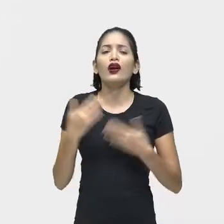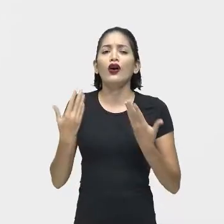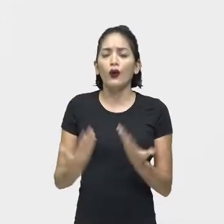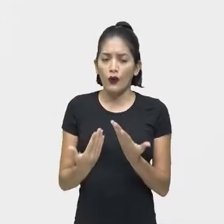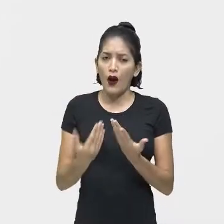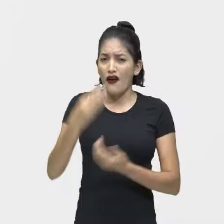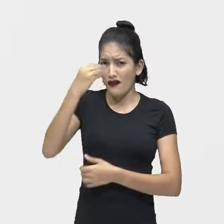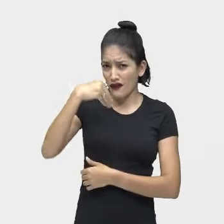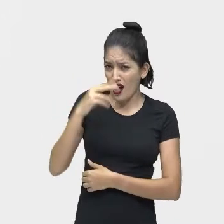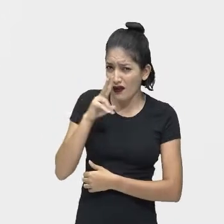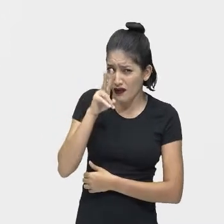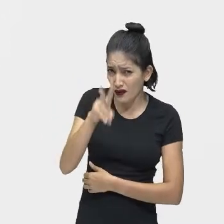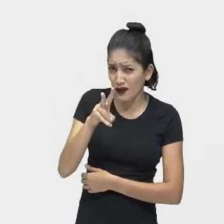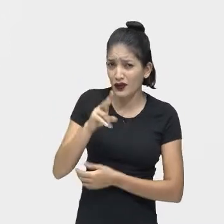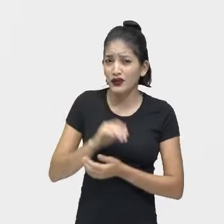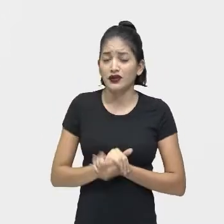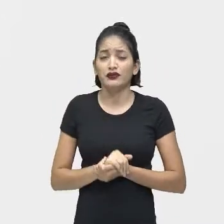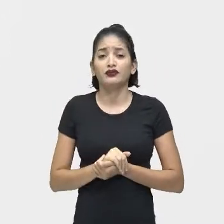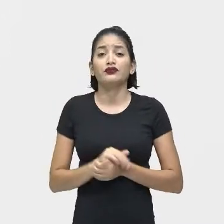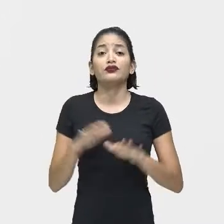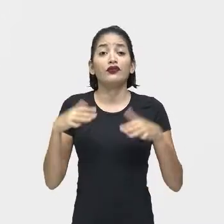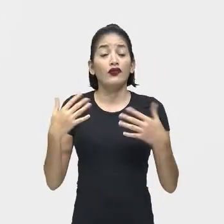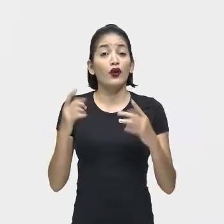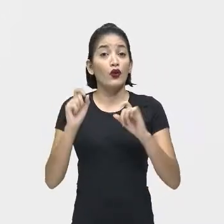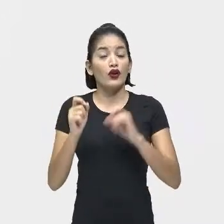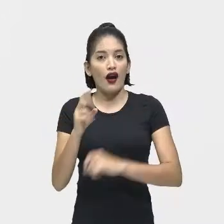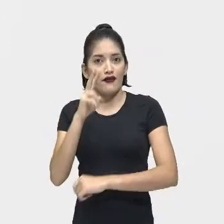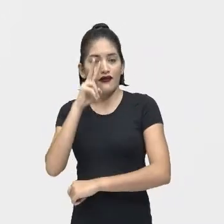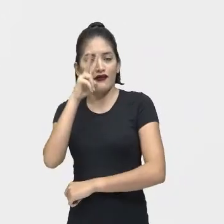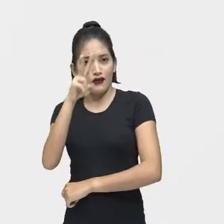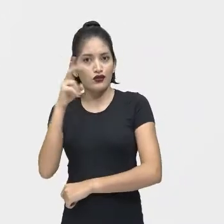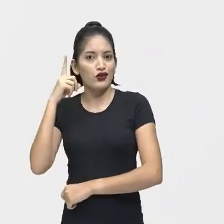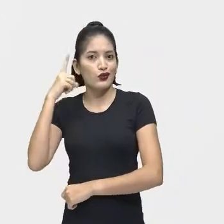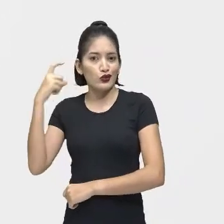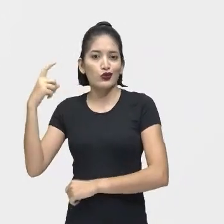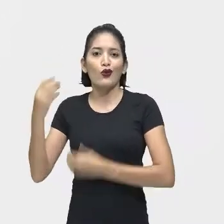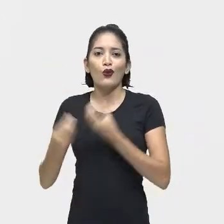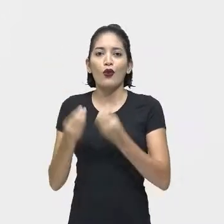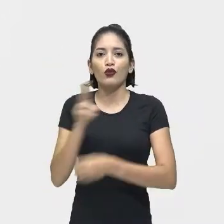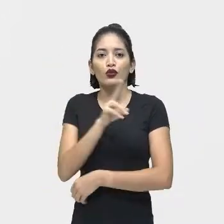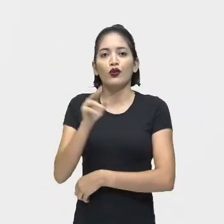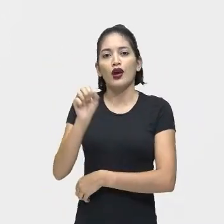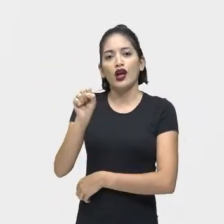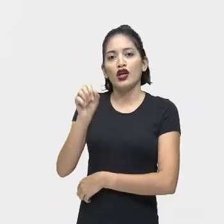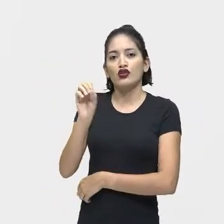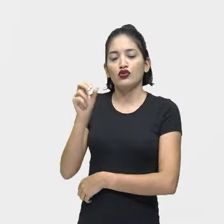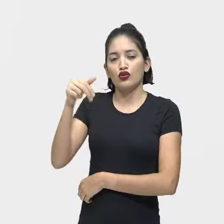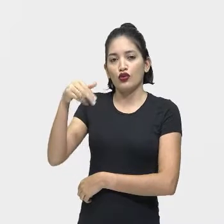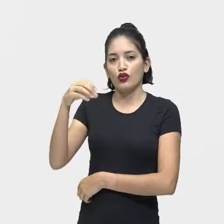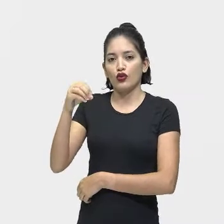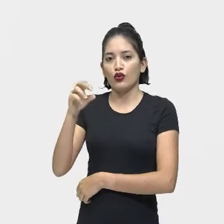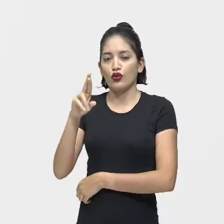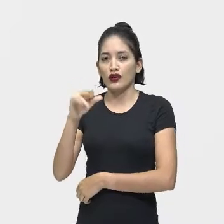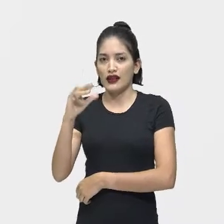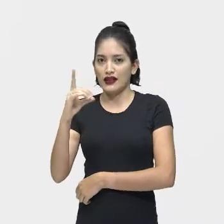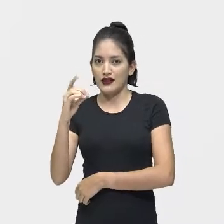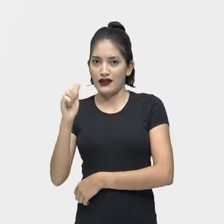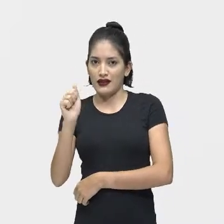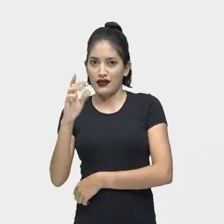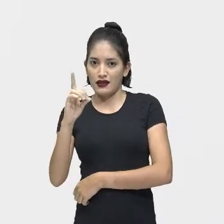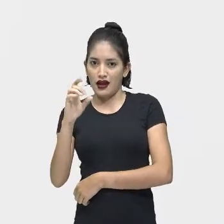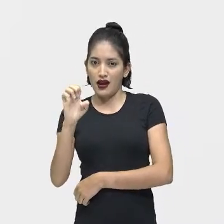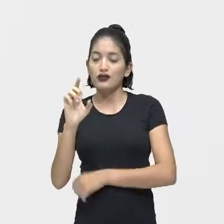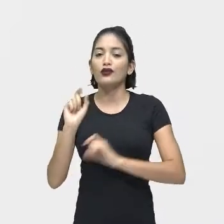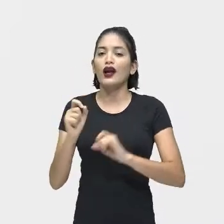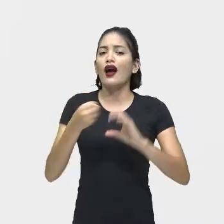ver? A intensidade é a força do som, também chamada de sonoridade. É uma propriedade do som